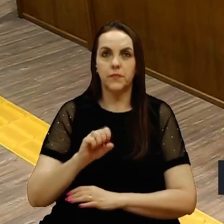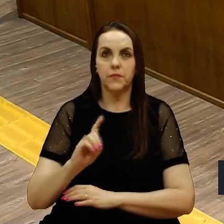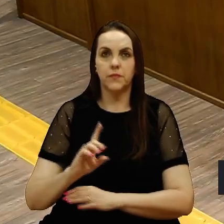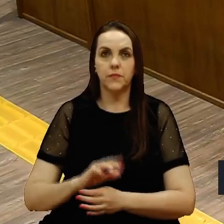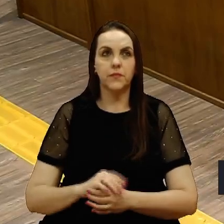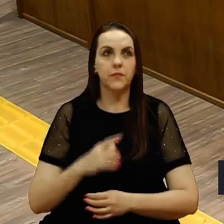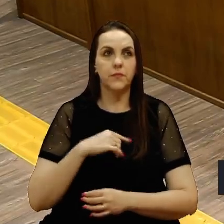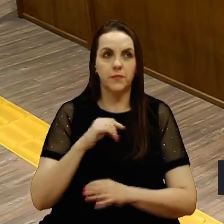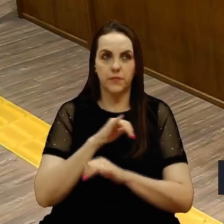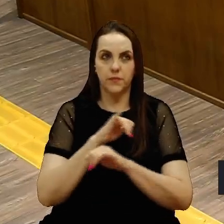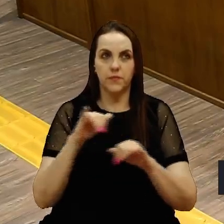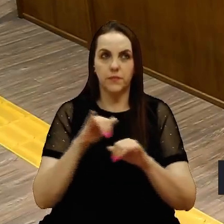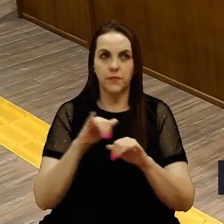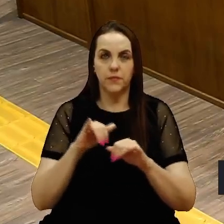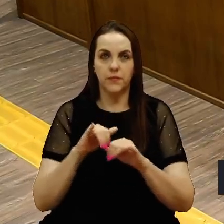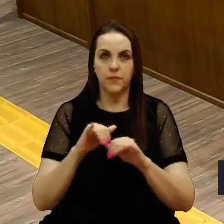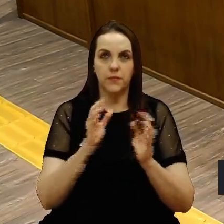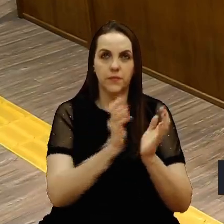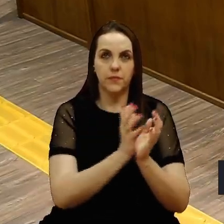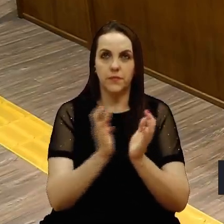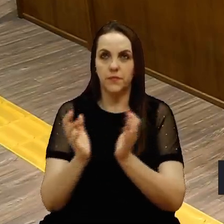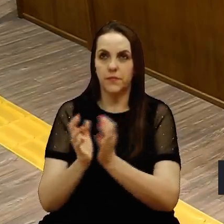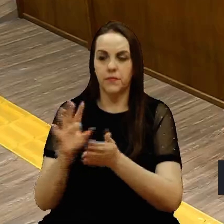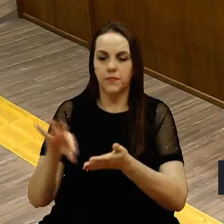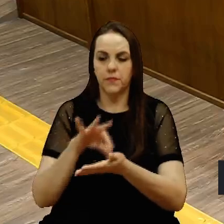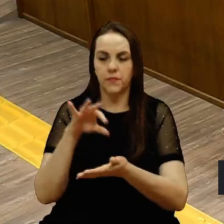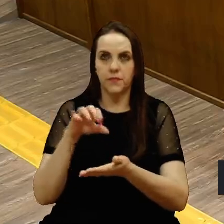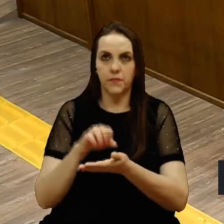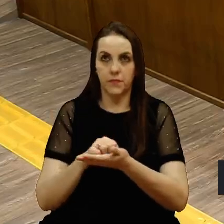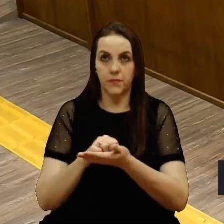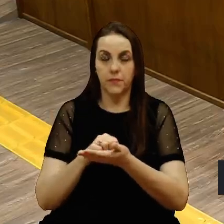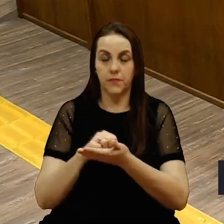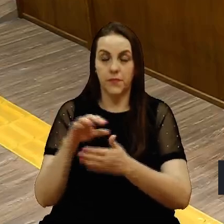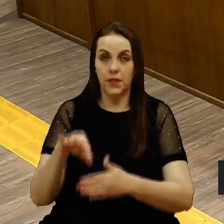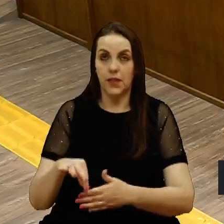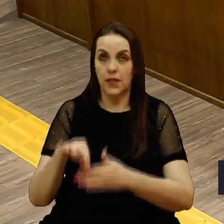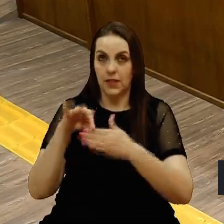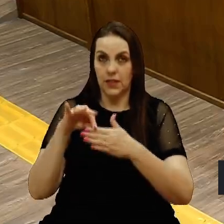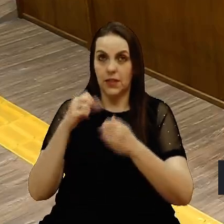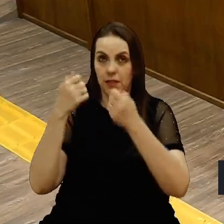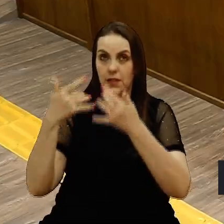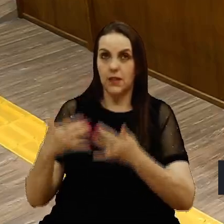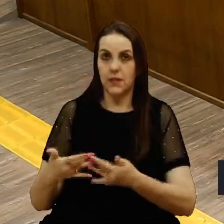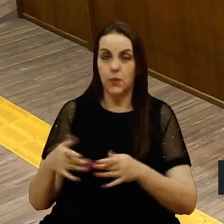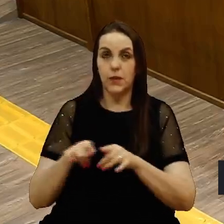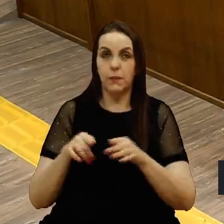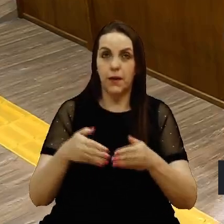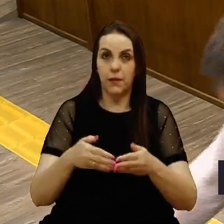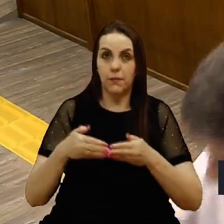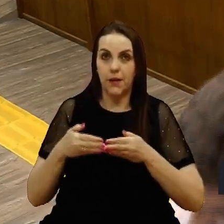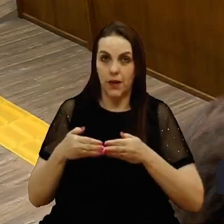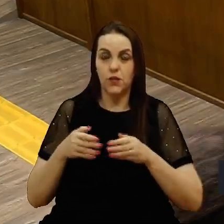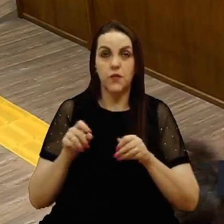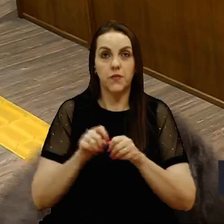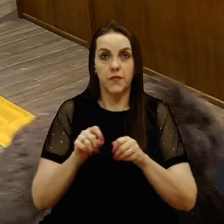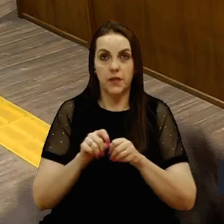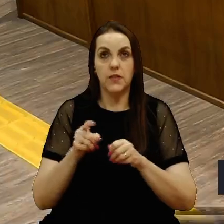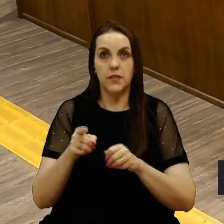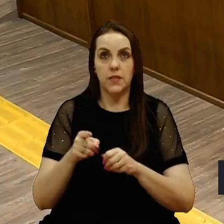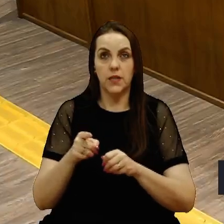Informa aos nobres pares que as inscrições para a declaração de líder e as solicitações de apartes deverão ser